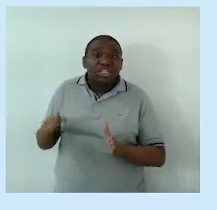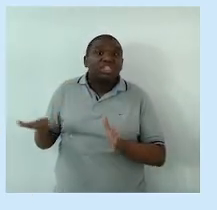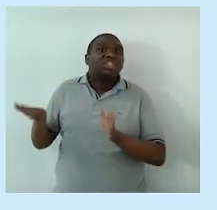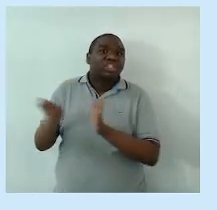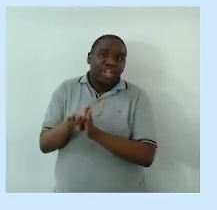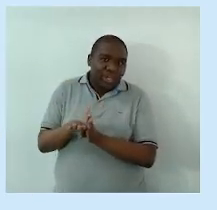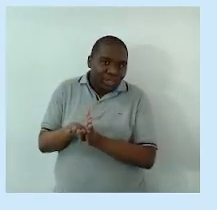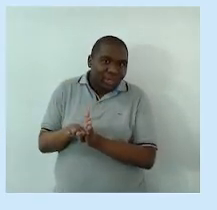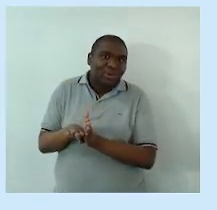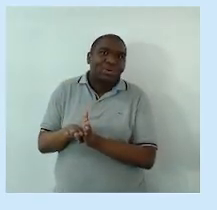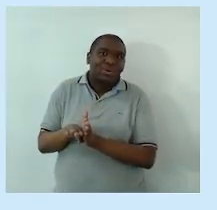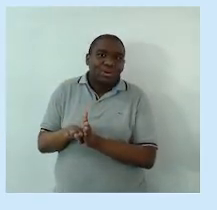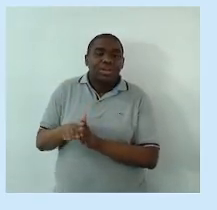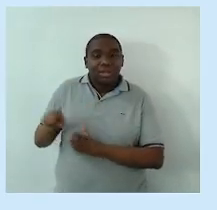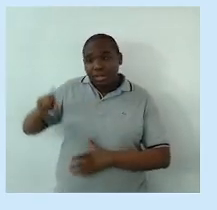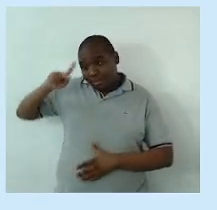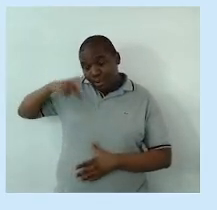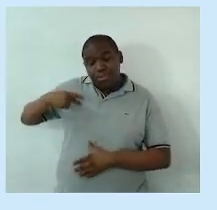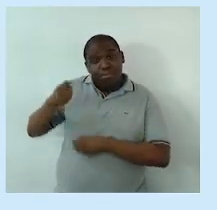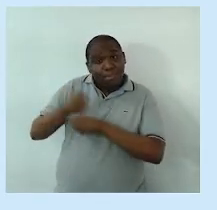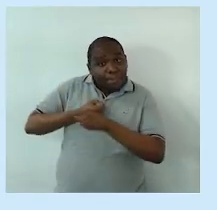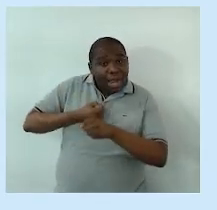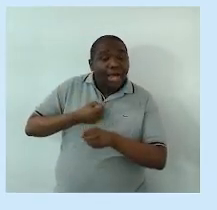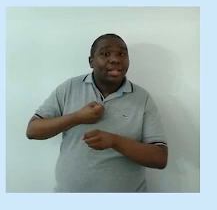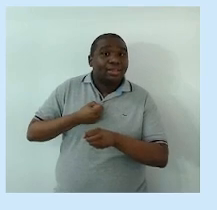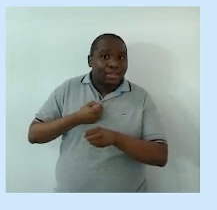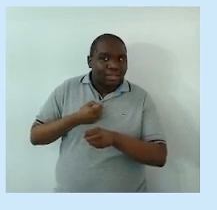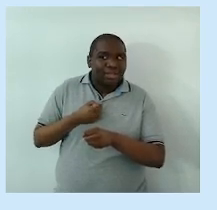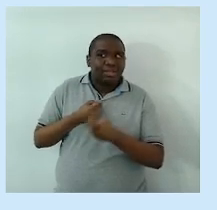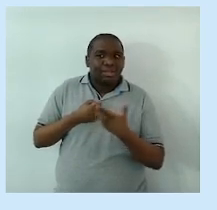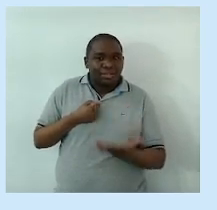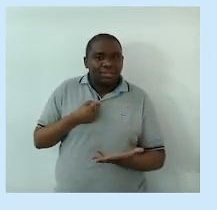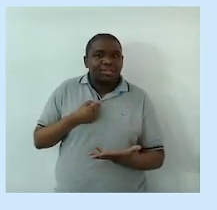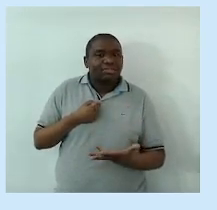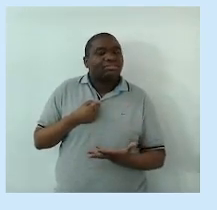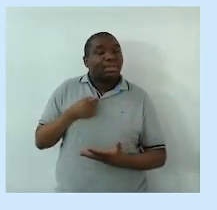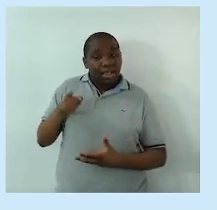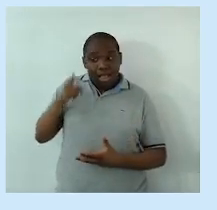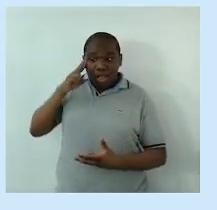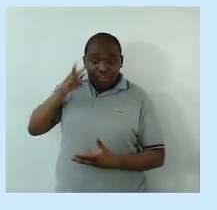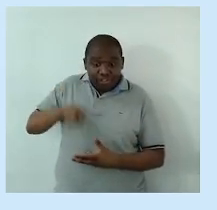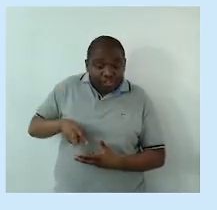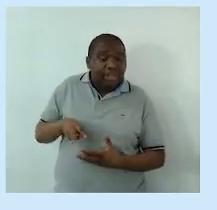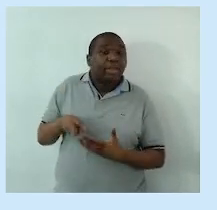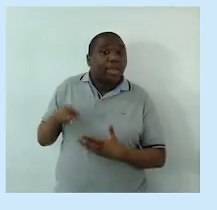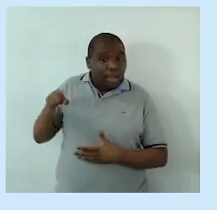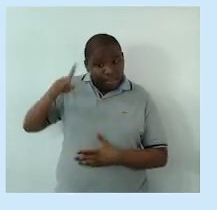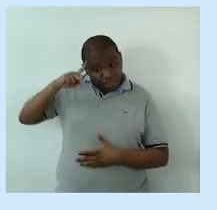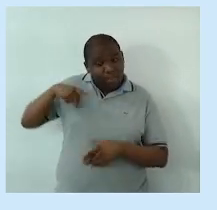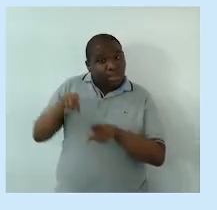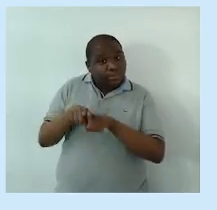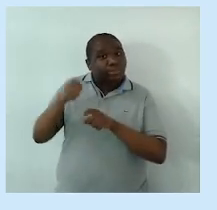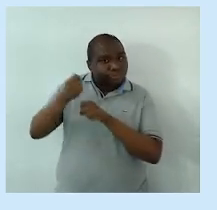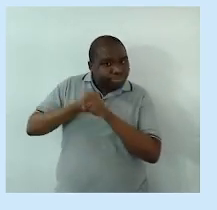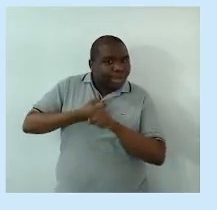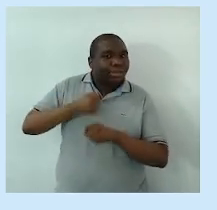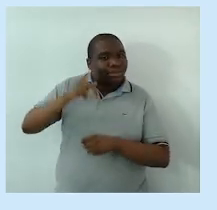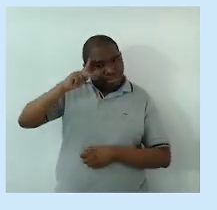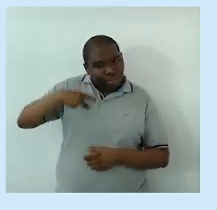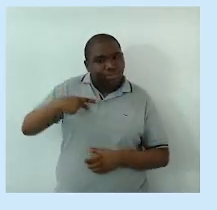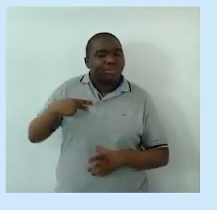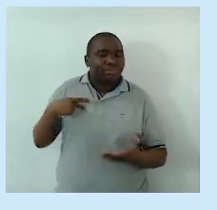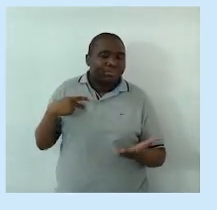clássica, né, que ele se mata, é quando ela vê que ele se matou, então ela se mata também. Então, e dizem que essa